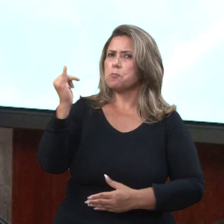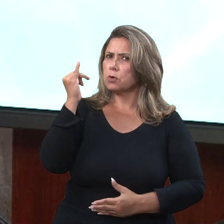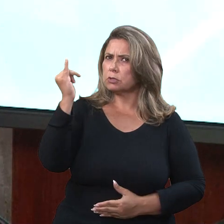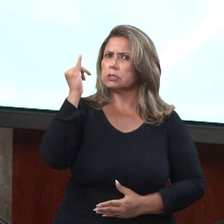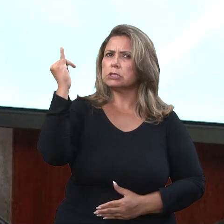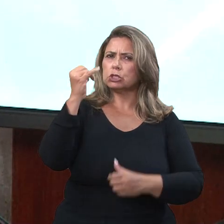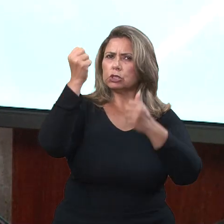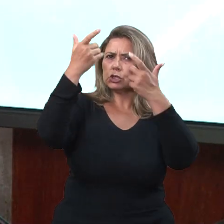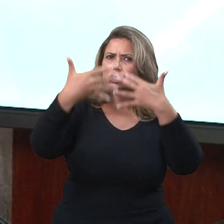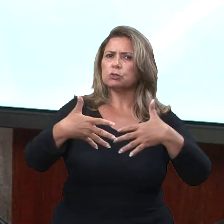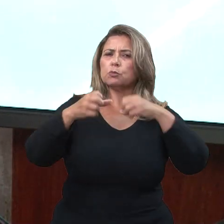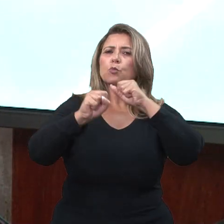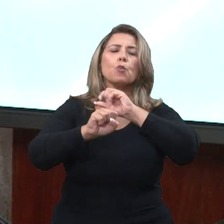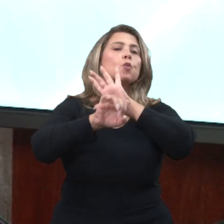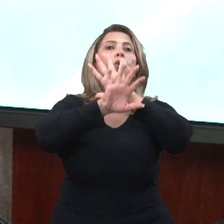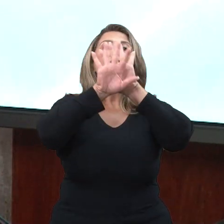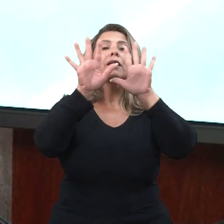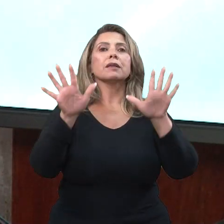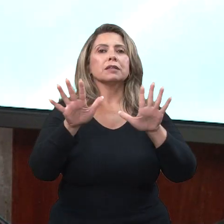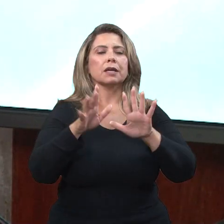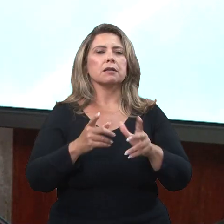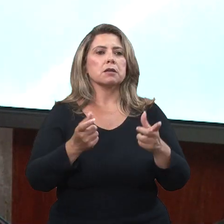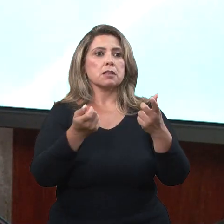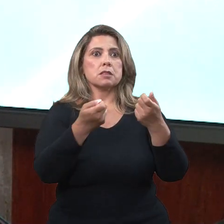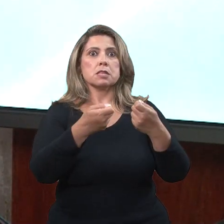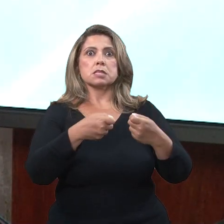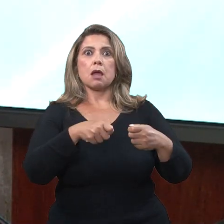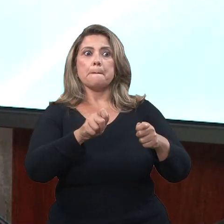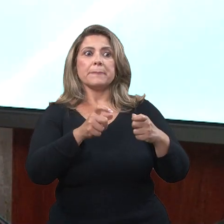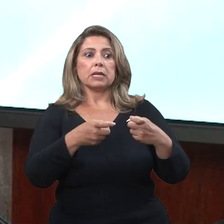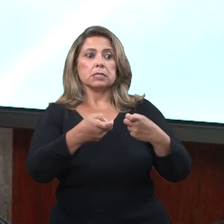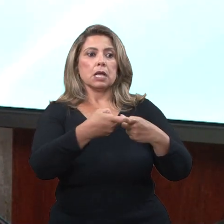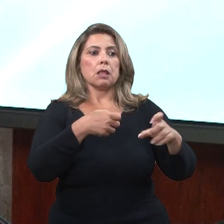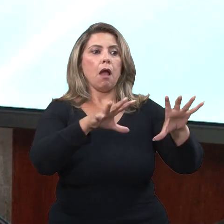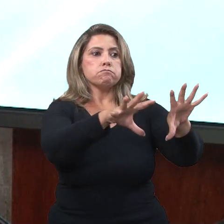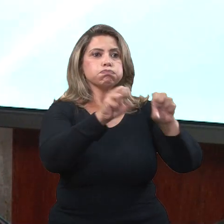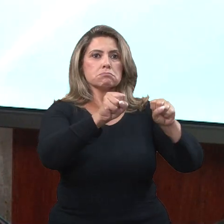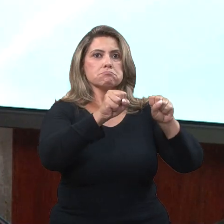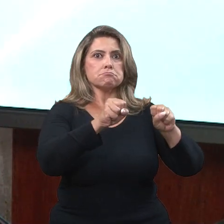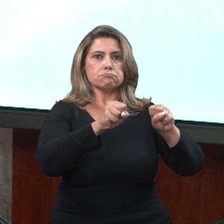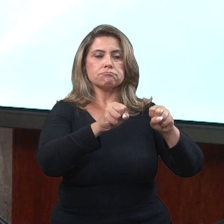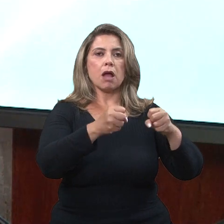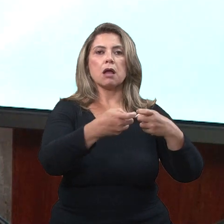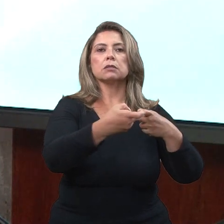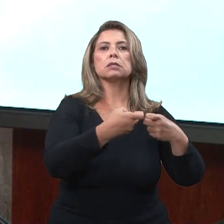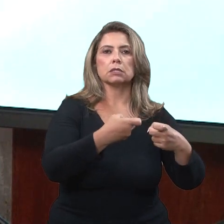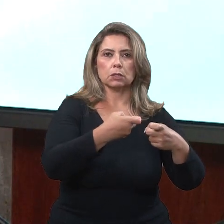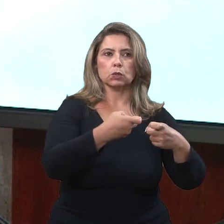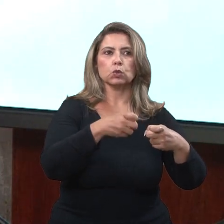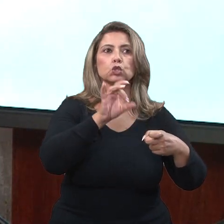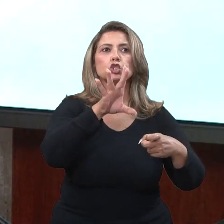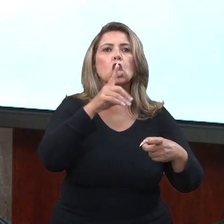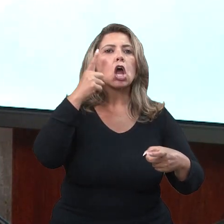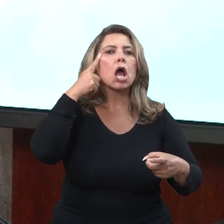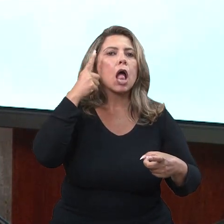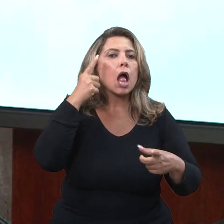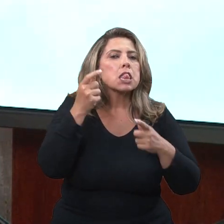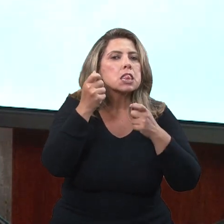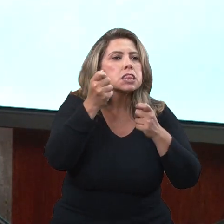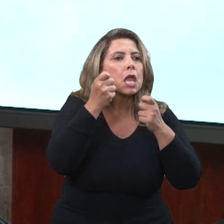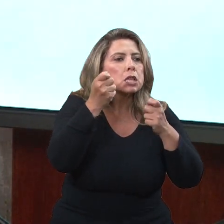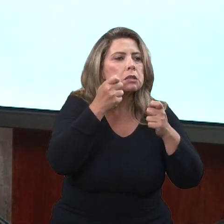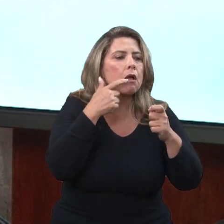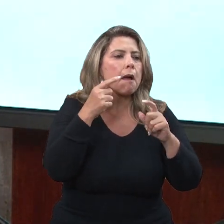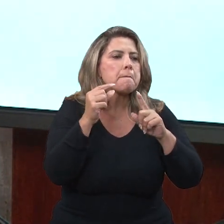deixou claro que não há necessidade de consumação da tentativa. A tentativa já é a violência,